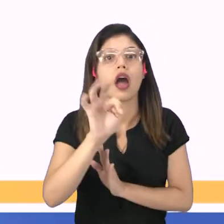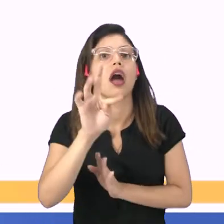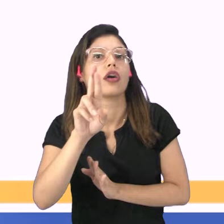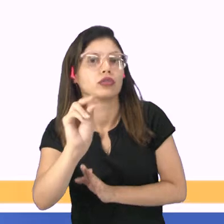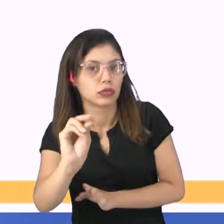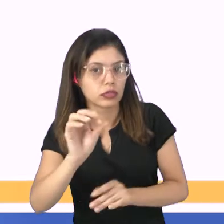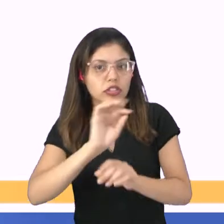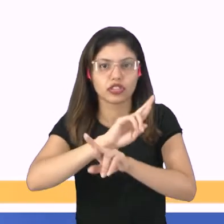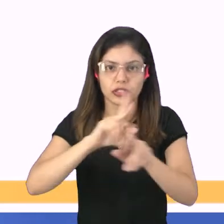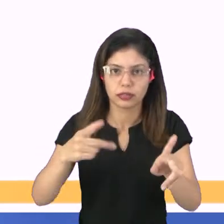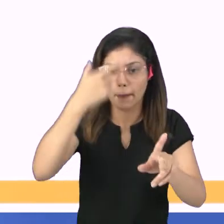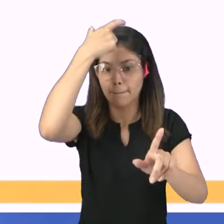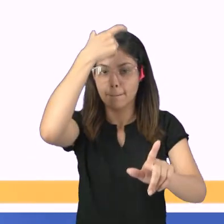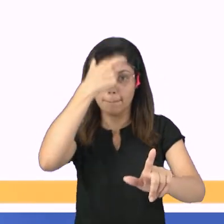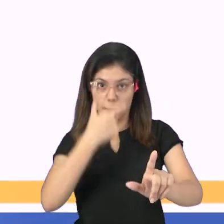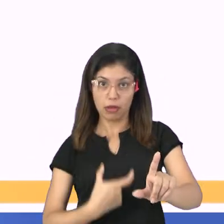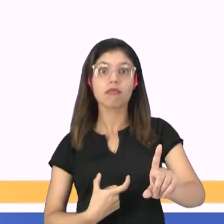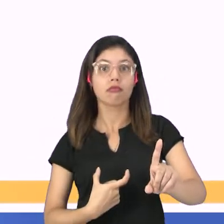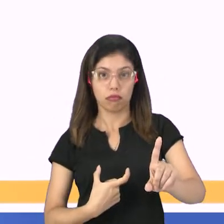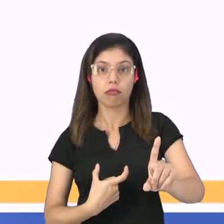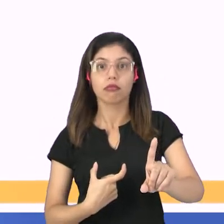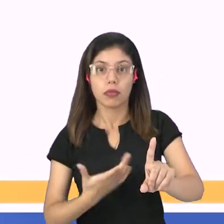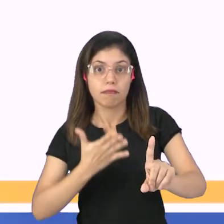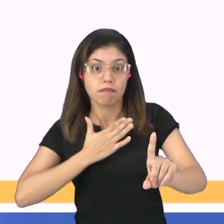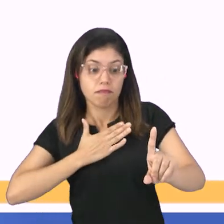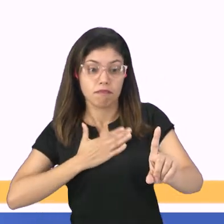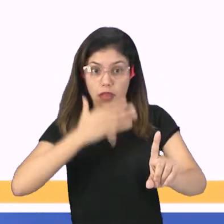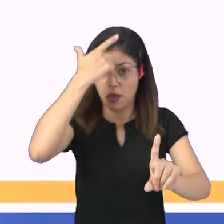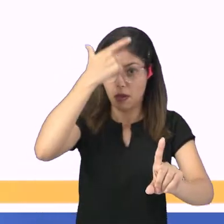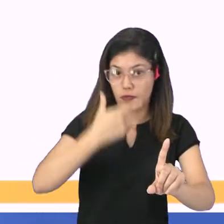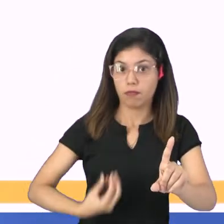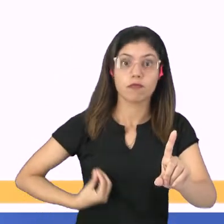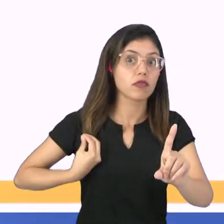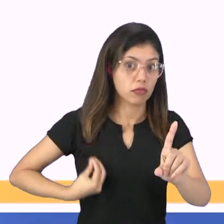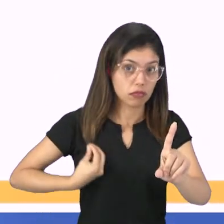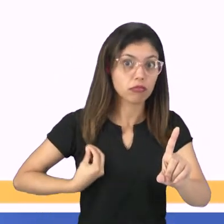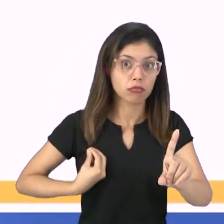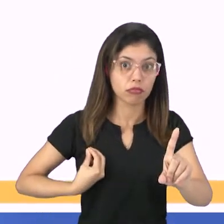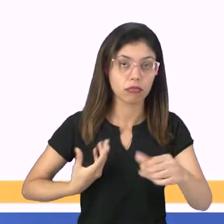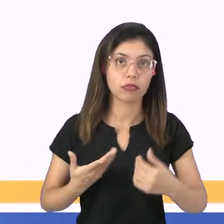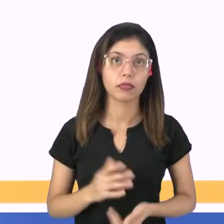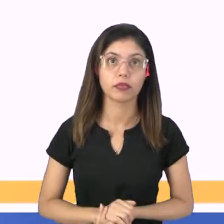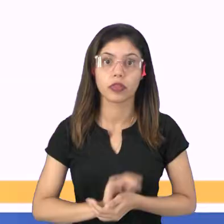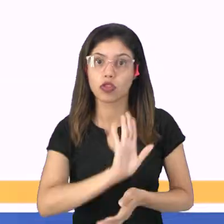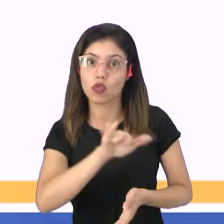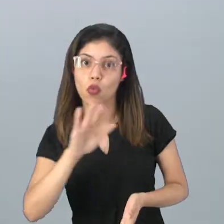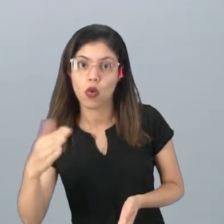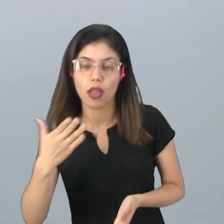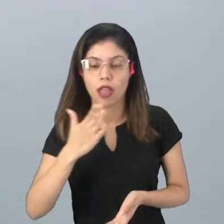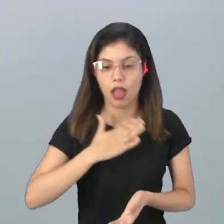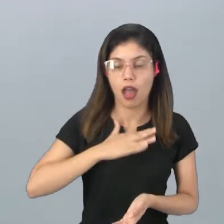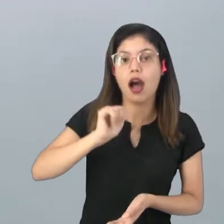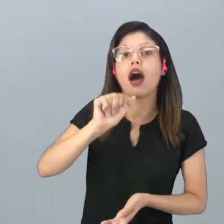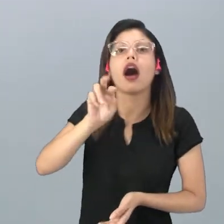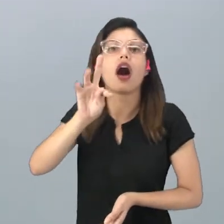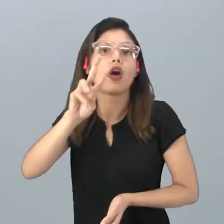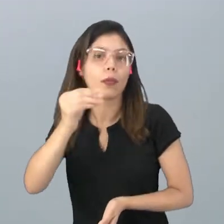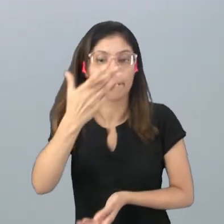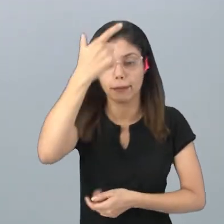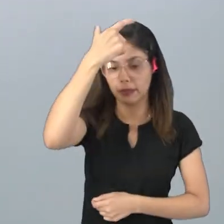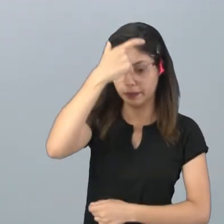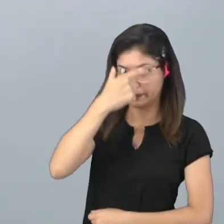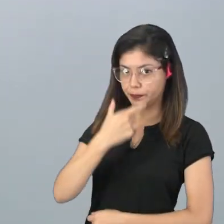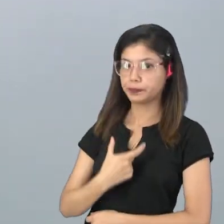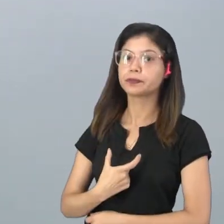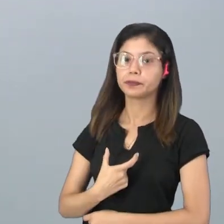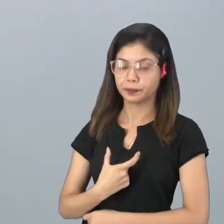de autobiografia. Quando eu faço uma autobiografia, é sobre a minha própria vida, tá? Quando eu falo auto,